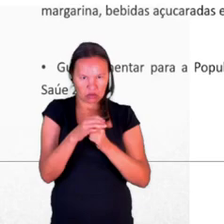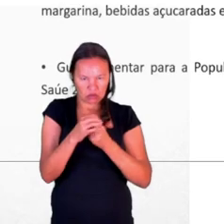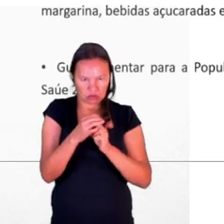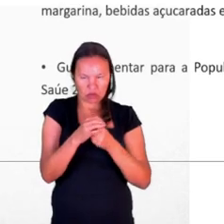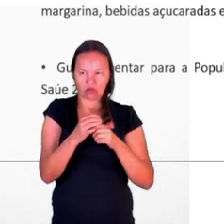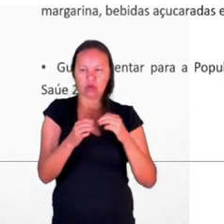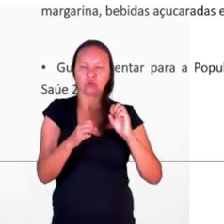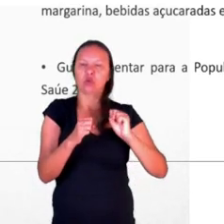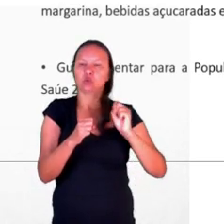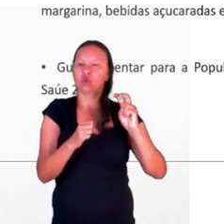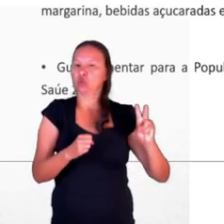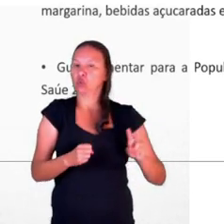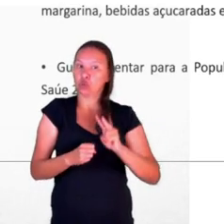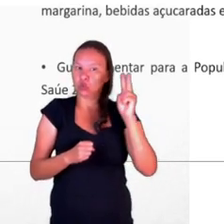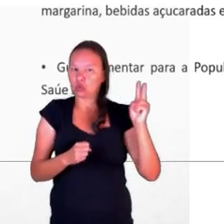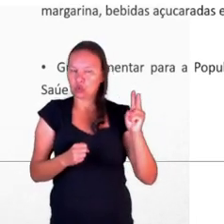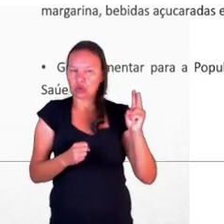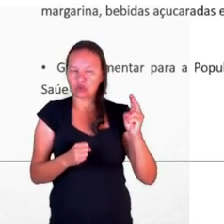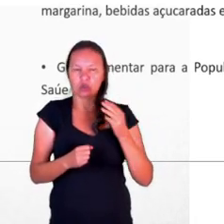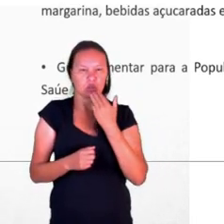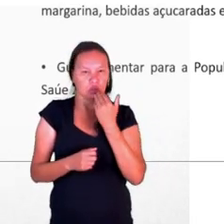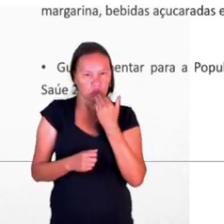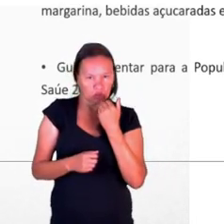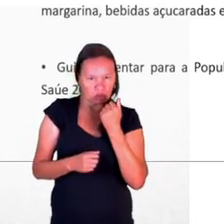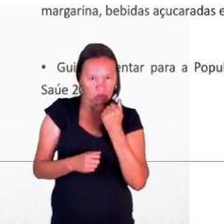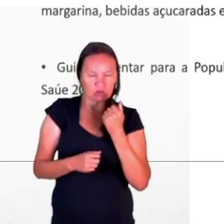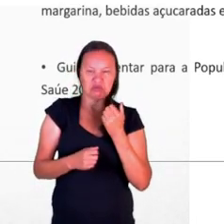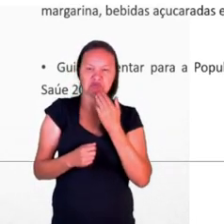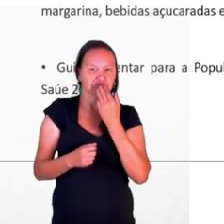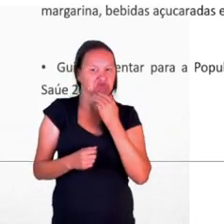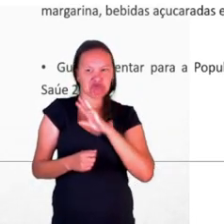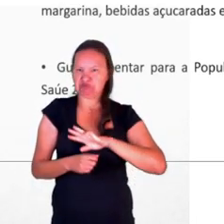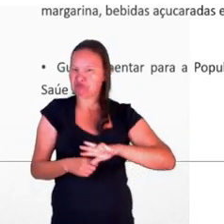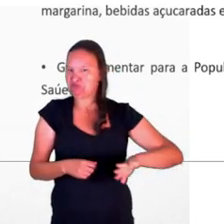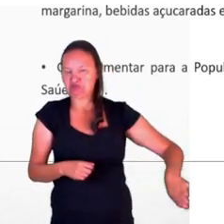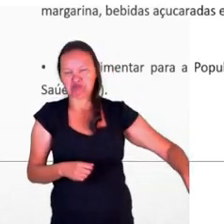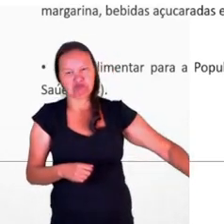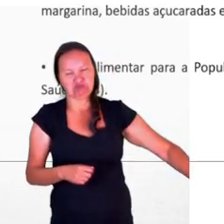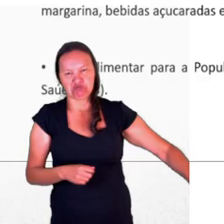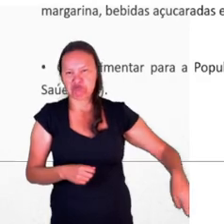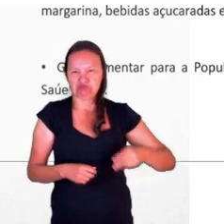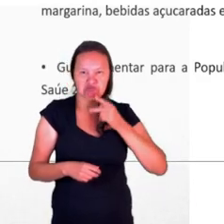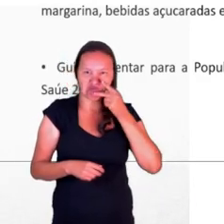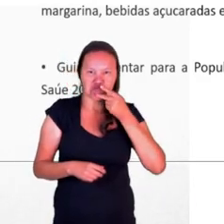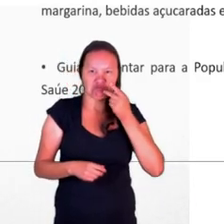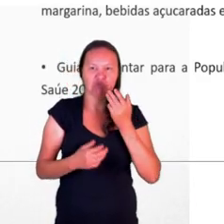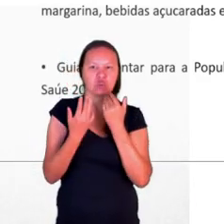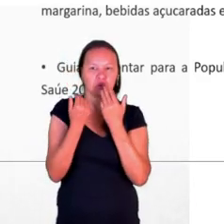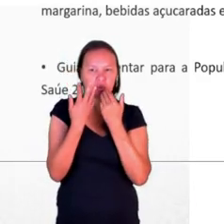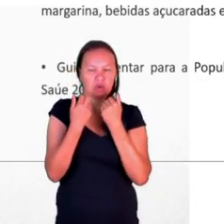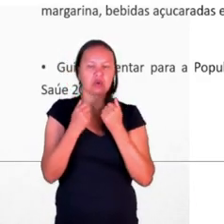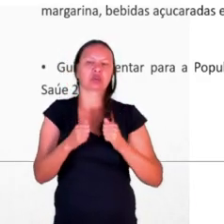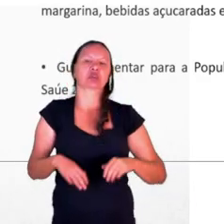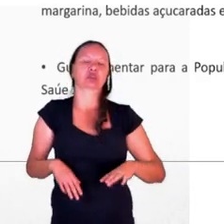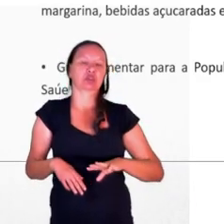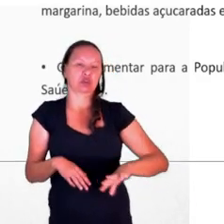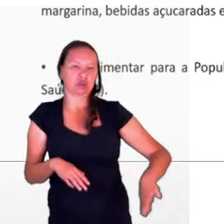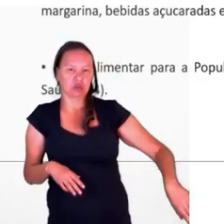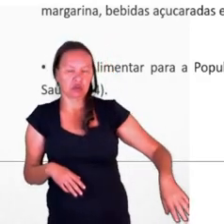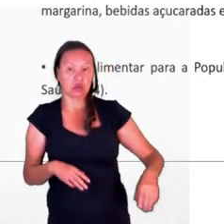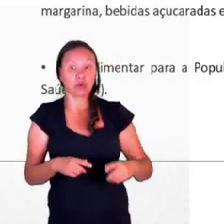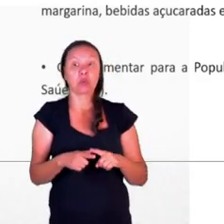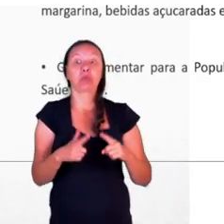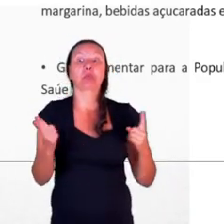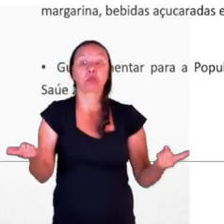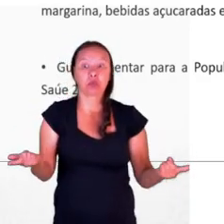Ultra processados que não são mais chamados nem de alimentos eles são denominados produtos alimentícios por quê Porque nós